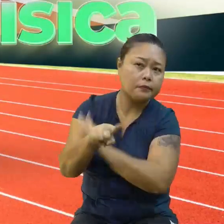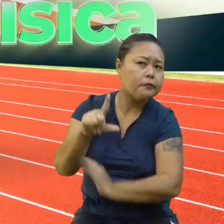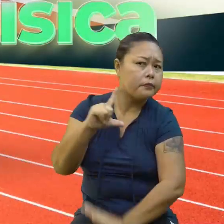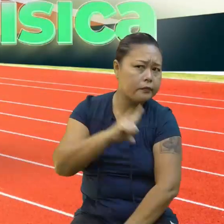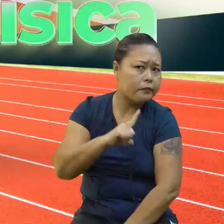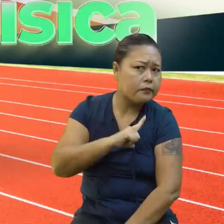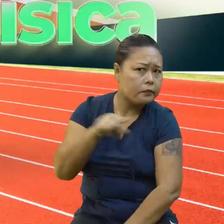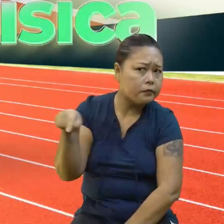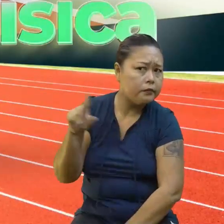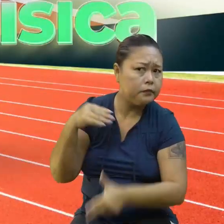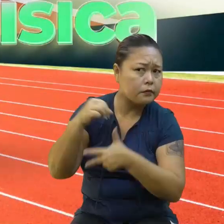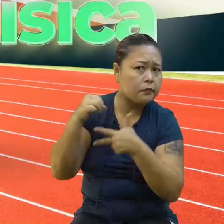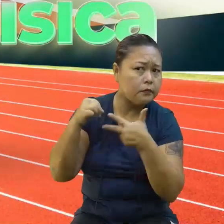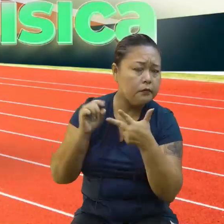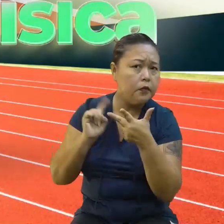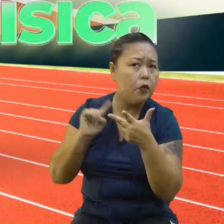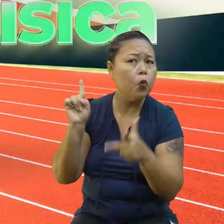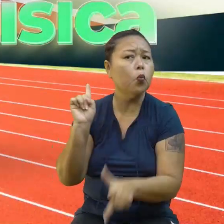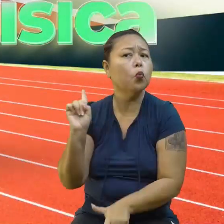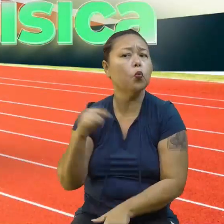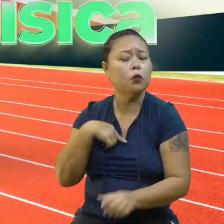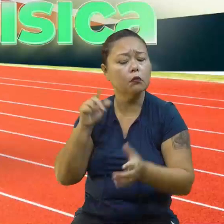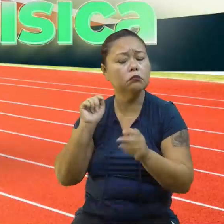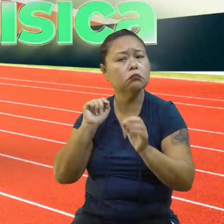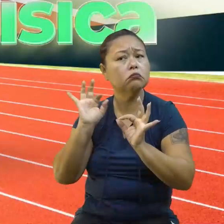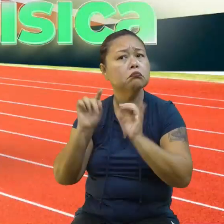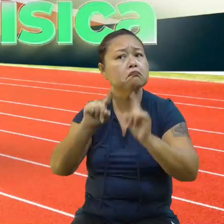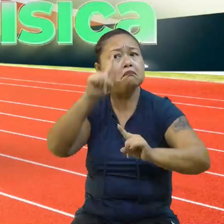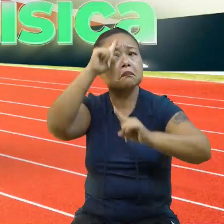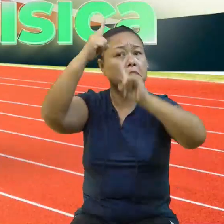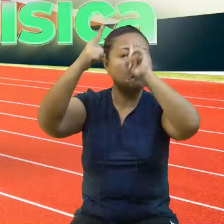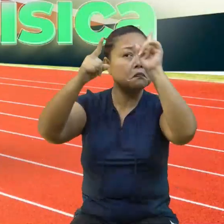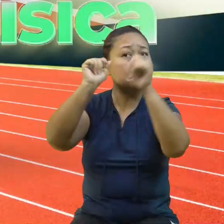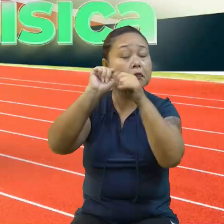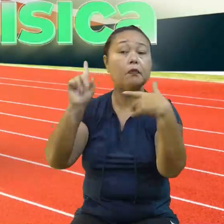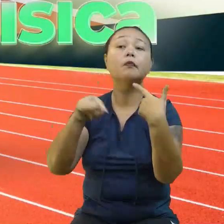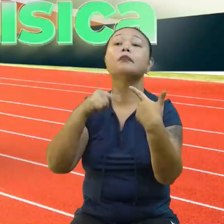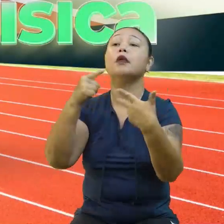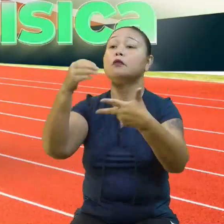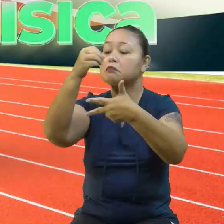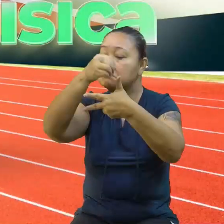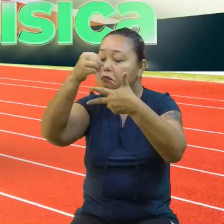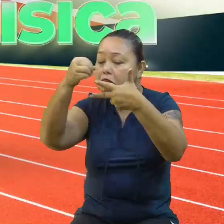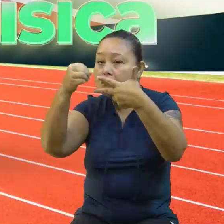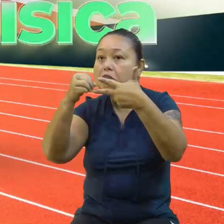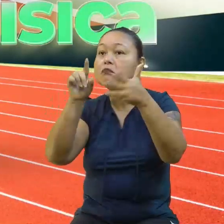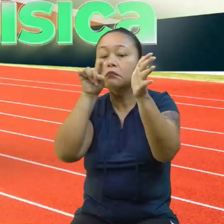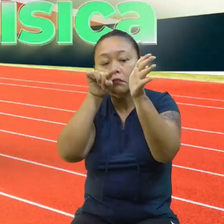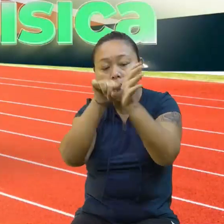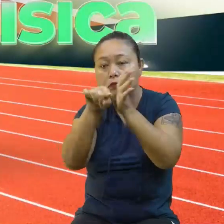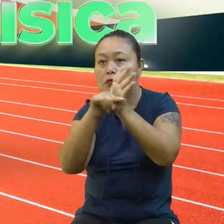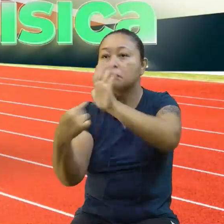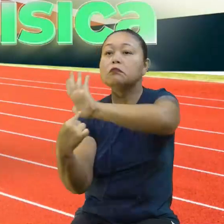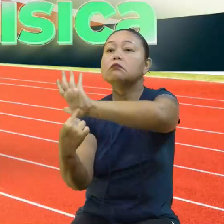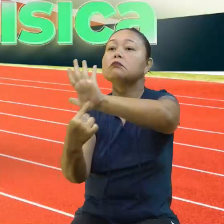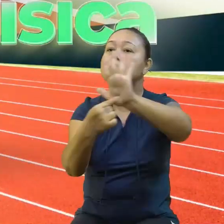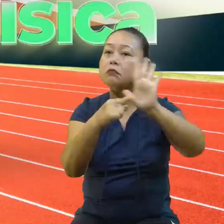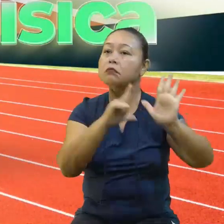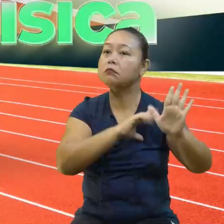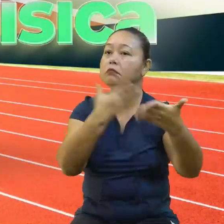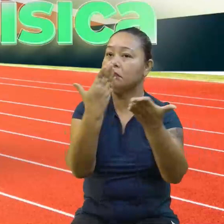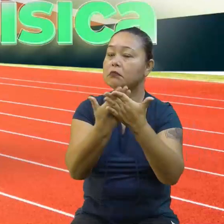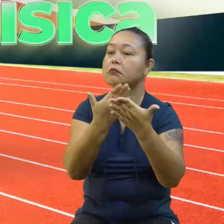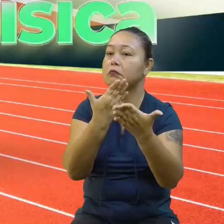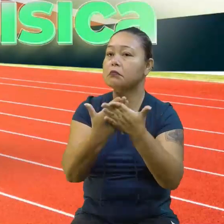no Enem ou vocês estão formulando? Eu vou dizer para vocês, todas essas questões que a gente traz nas aulas